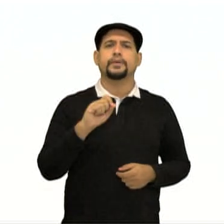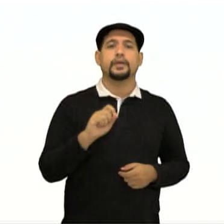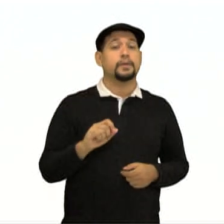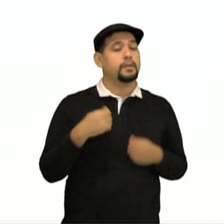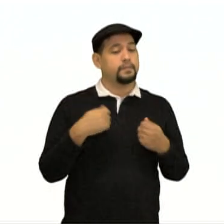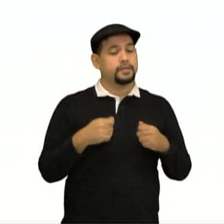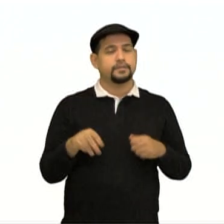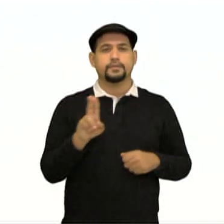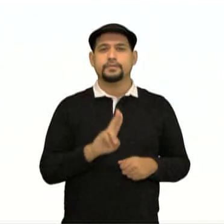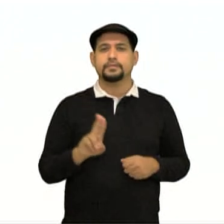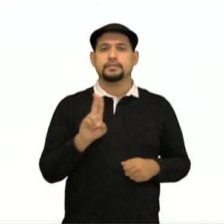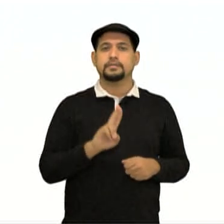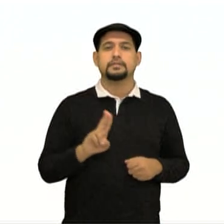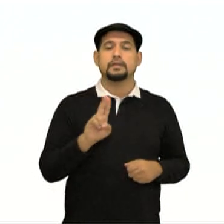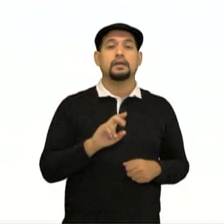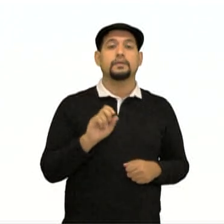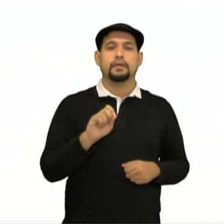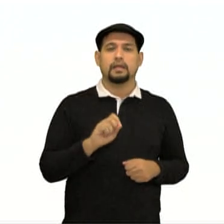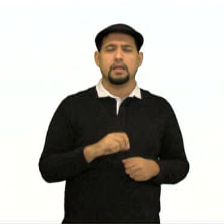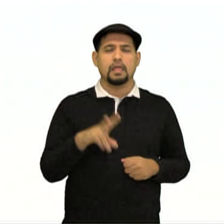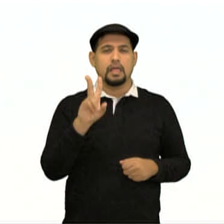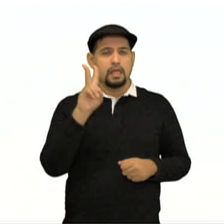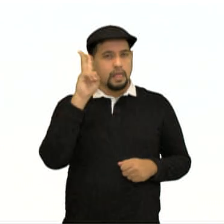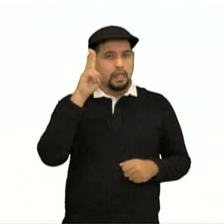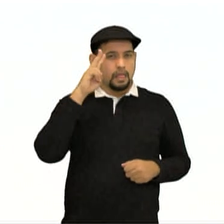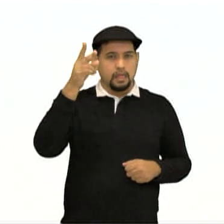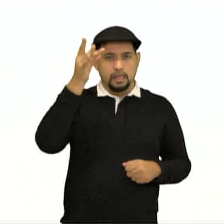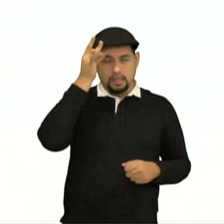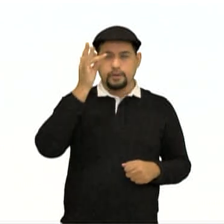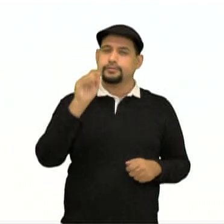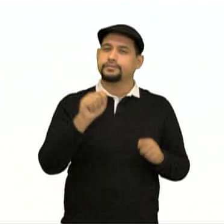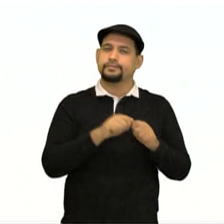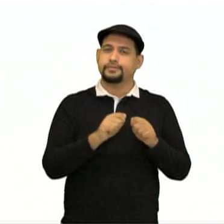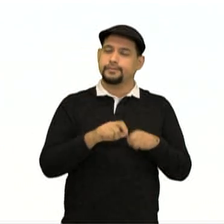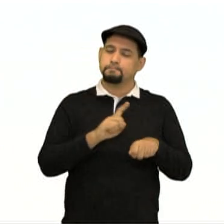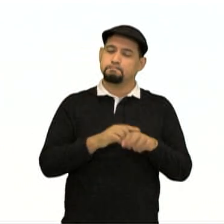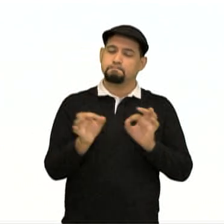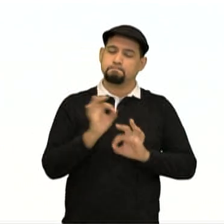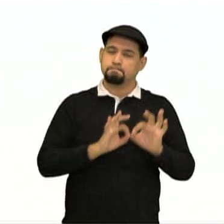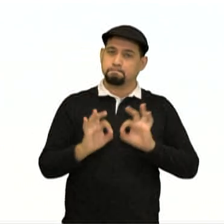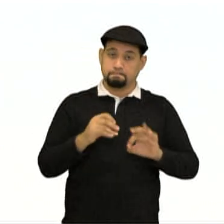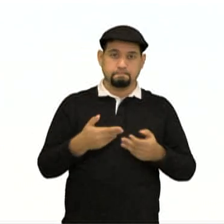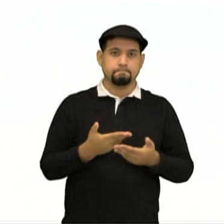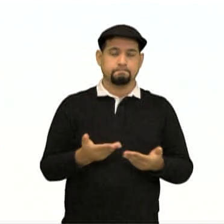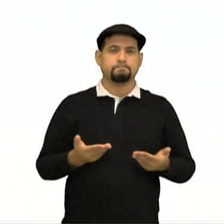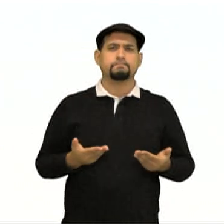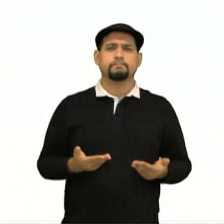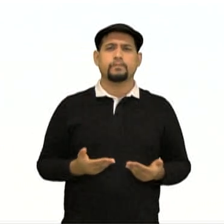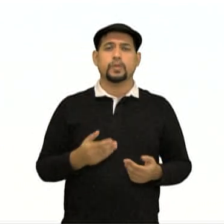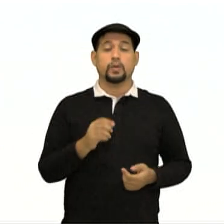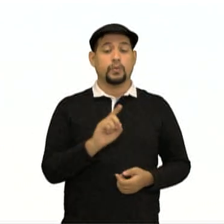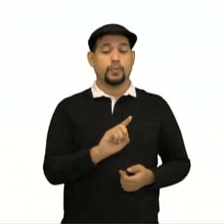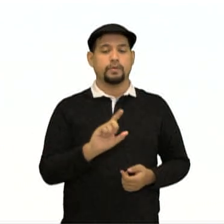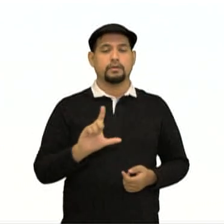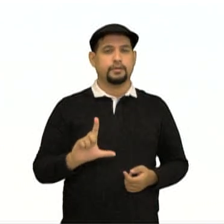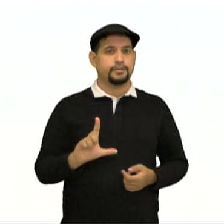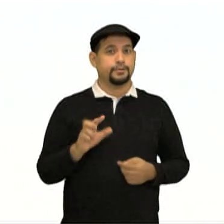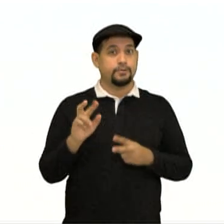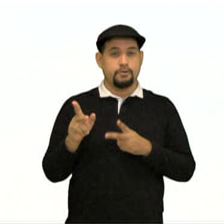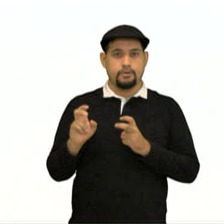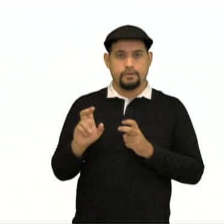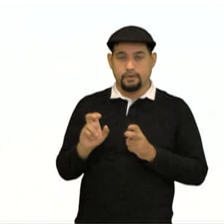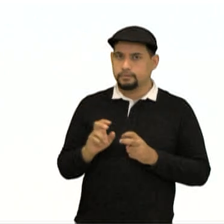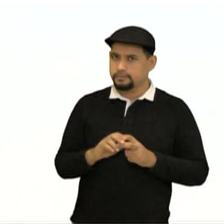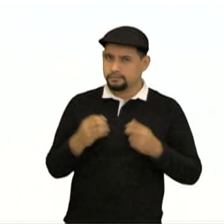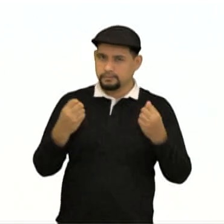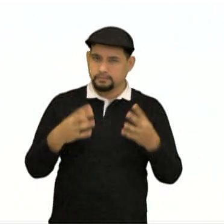usar aquela lembrete que eu fiz antes do tempo que eu deixei lá para vocês. Um litro, ó, eu falei